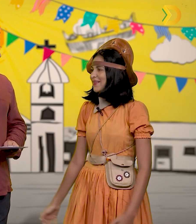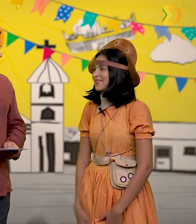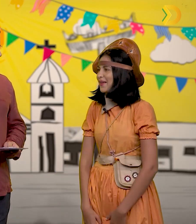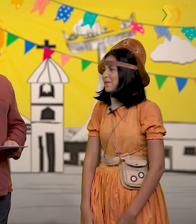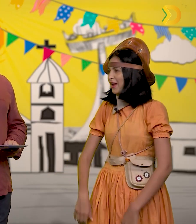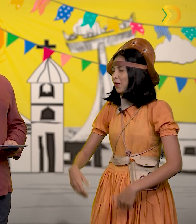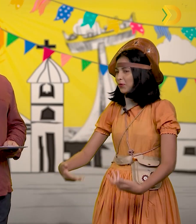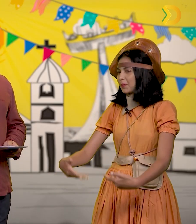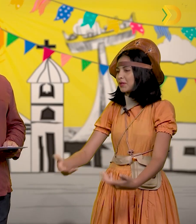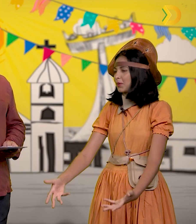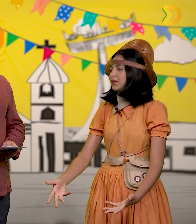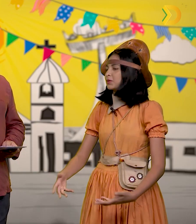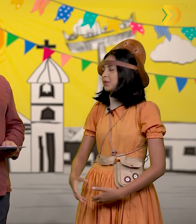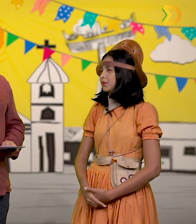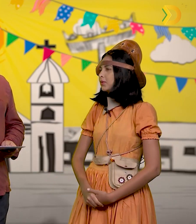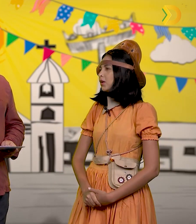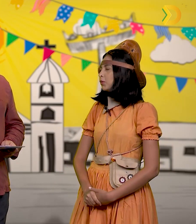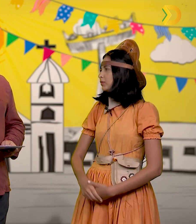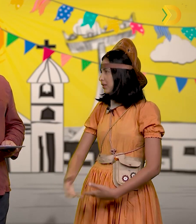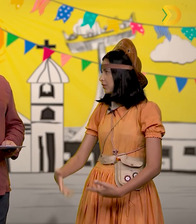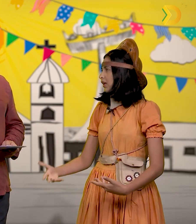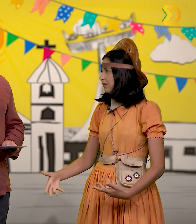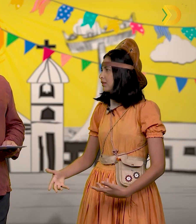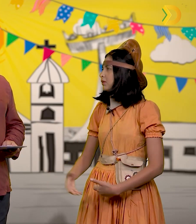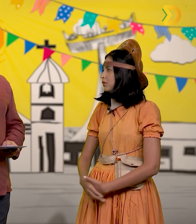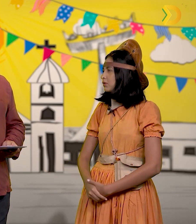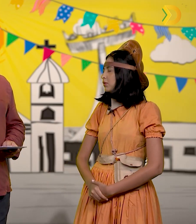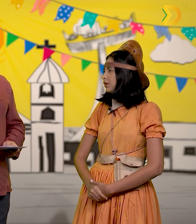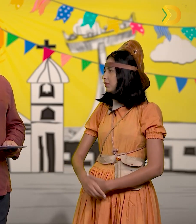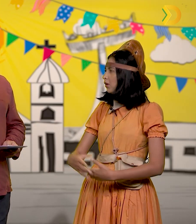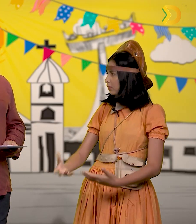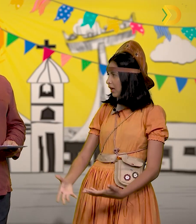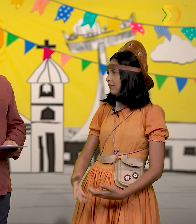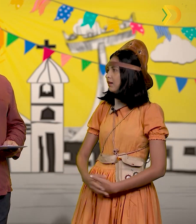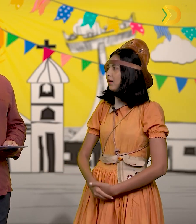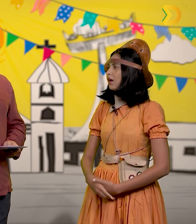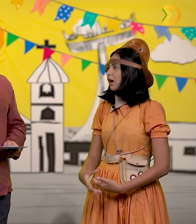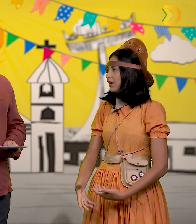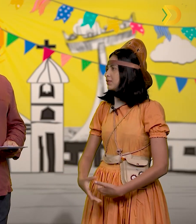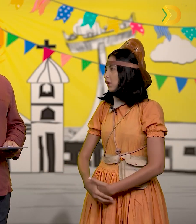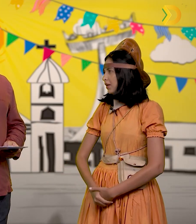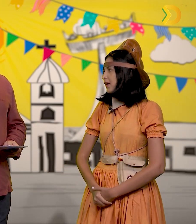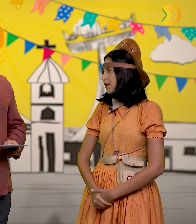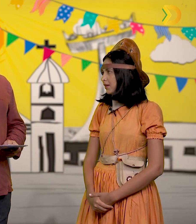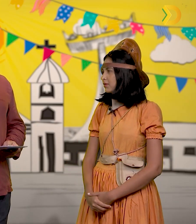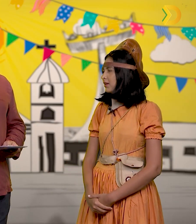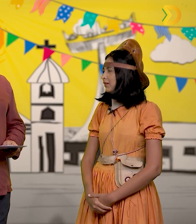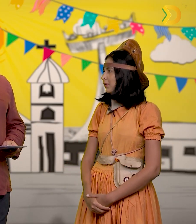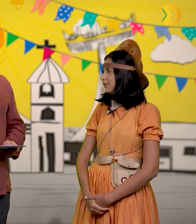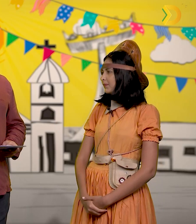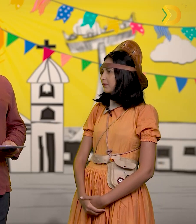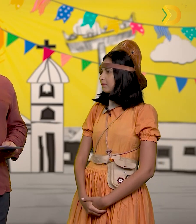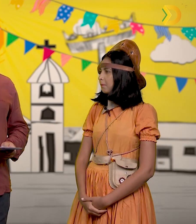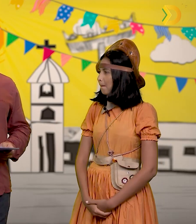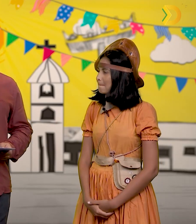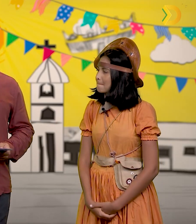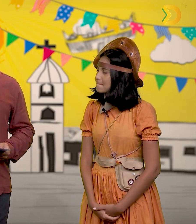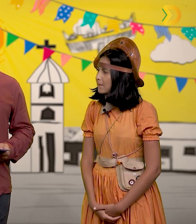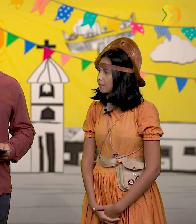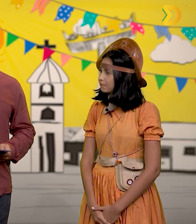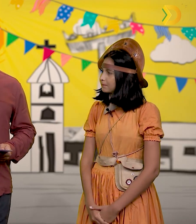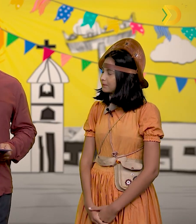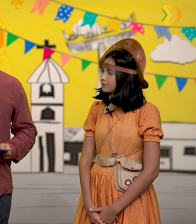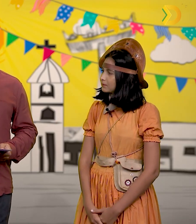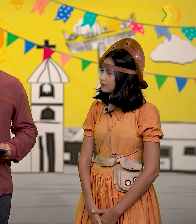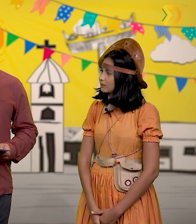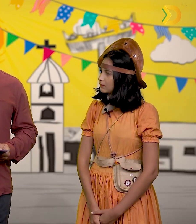tempo. Né, para outra pessoa assumir um texto que estava sendo construído que contava a história da Maria do Sertão. Essa é